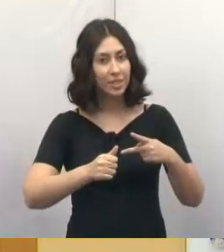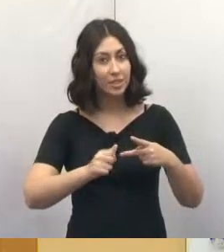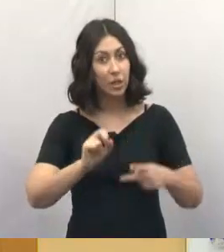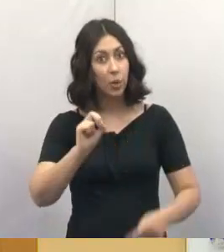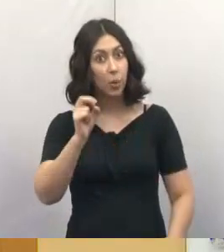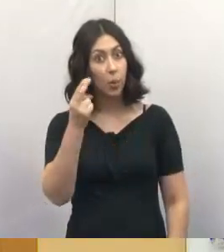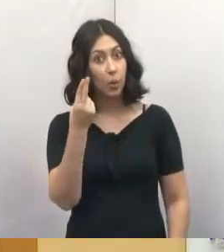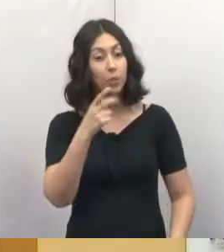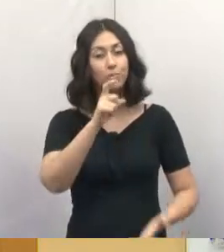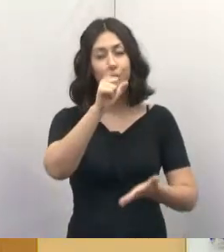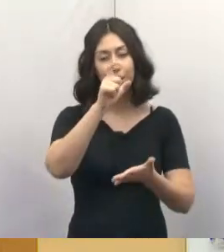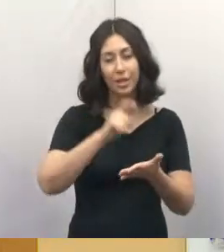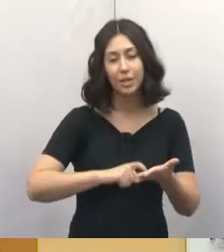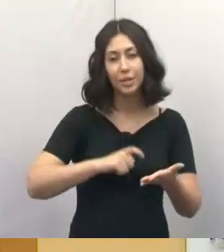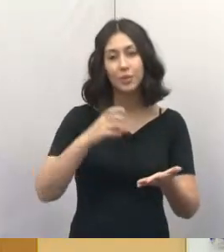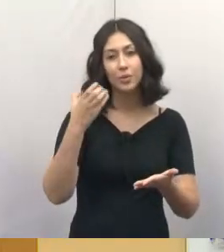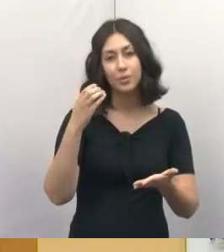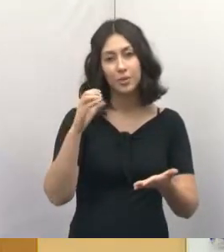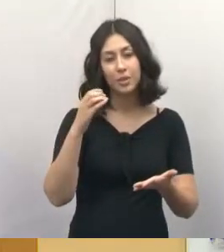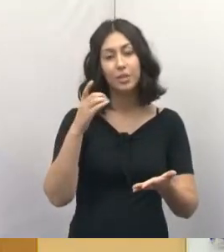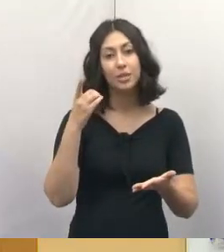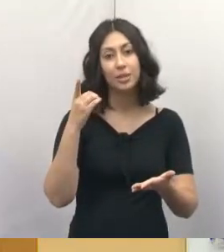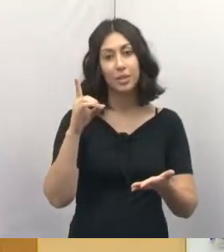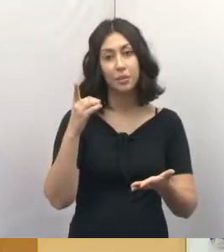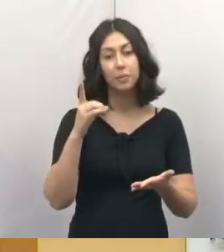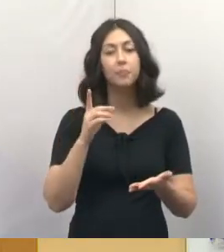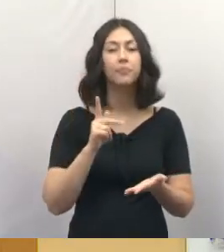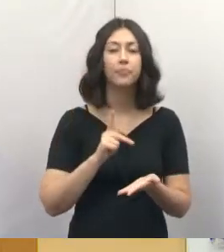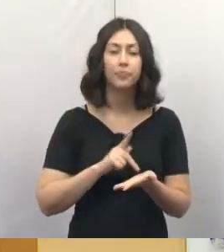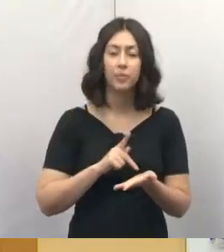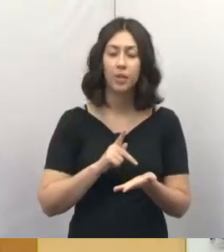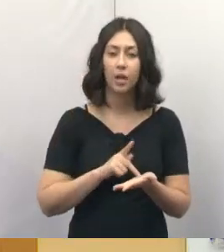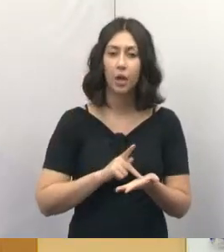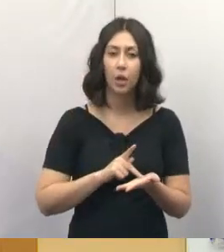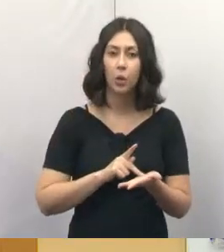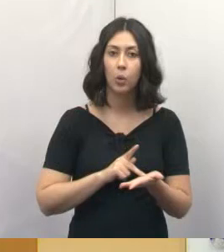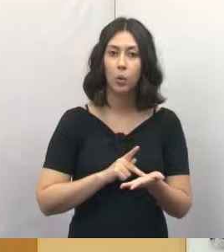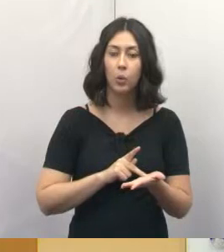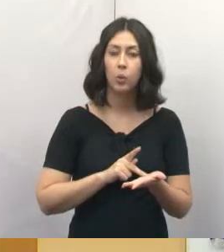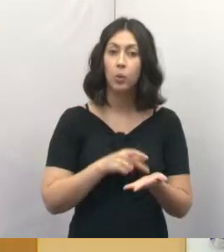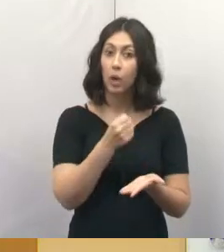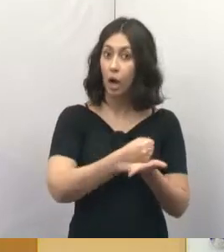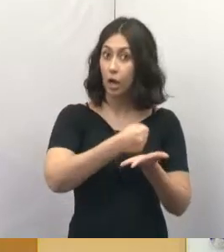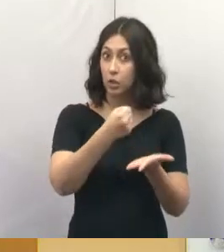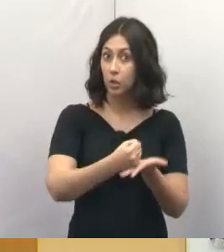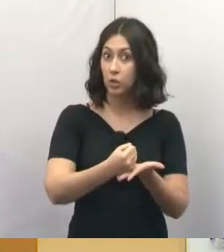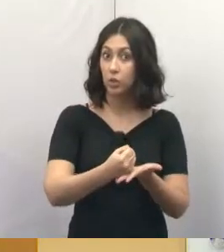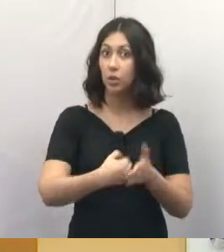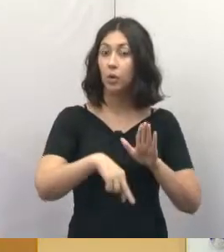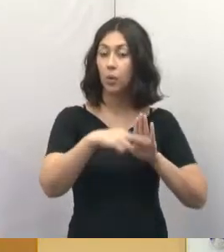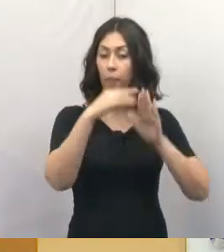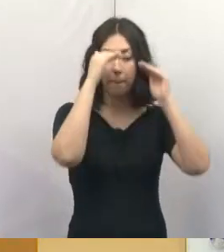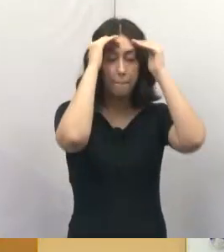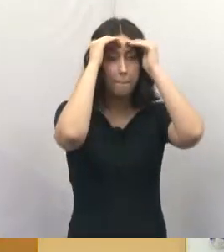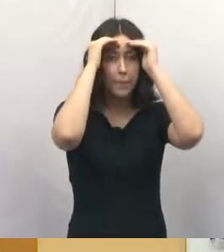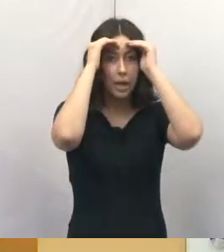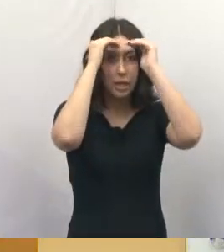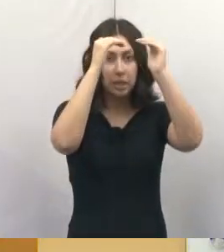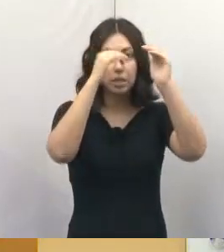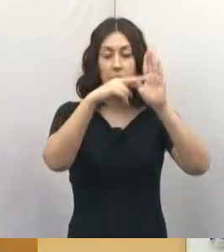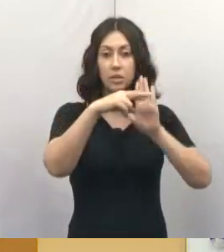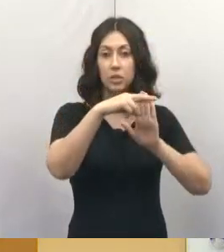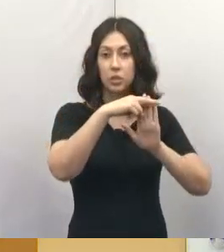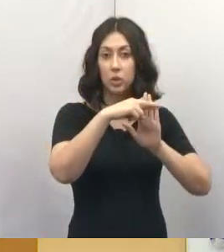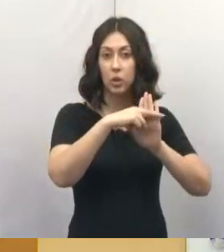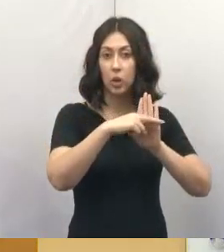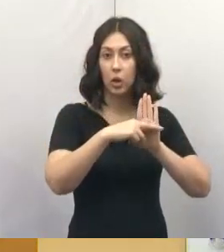ou em cartão, não é? É verdade, Rodrigo, que o cartório, ele segue as normas da corregedoria. O cartório de